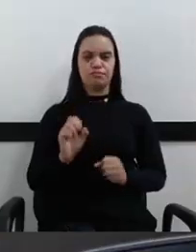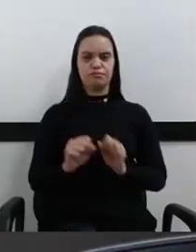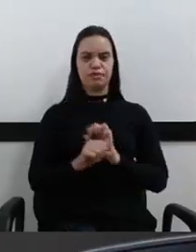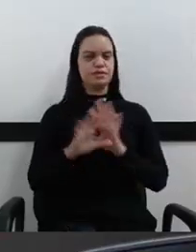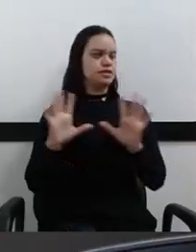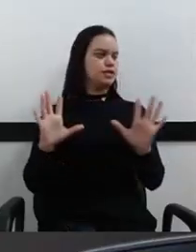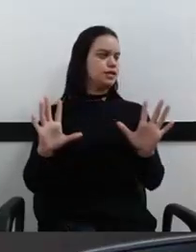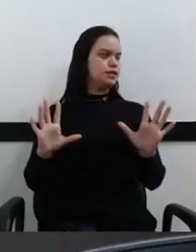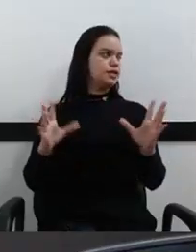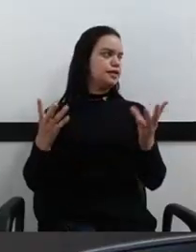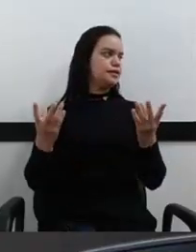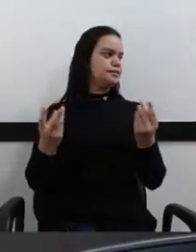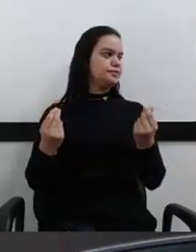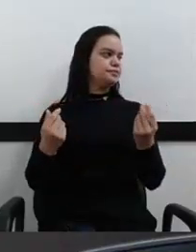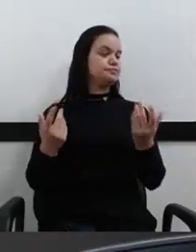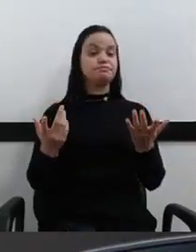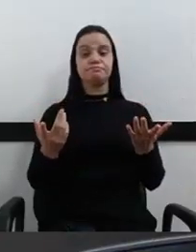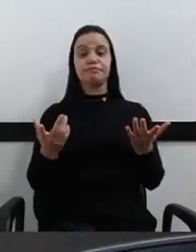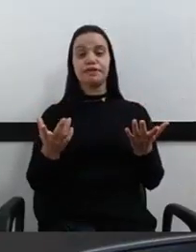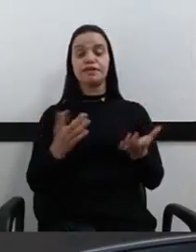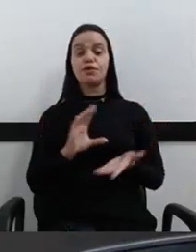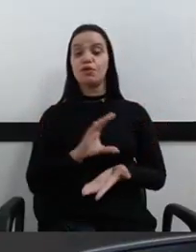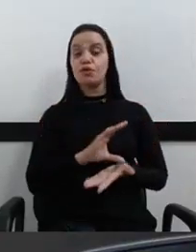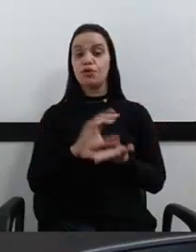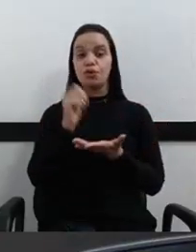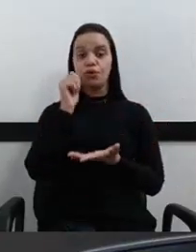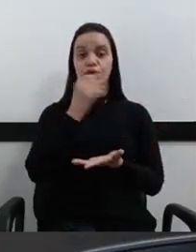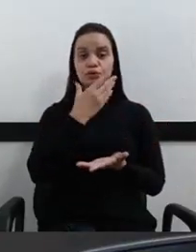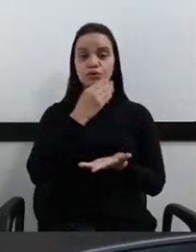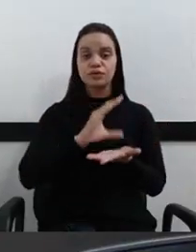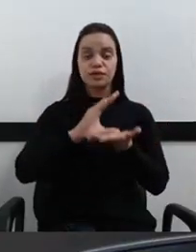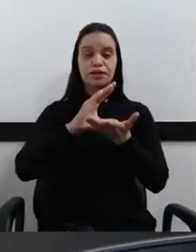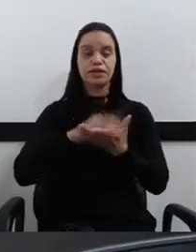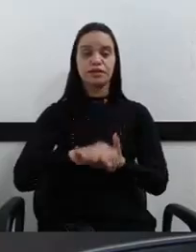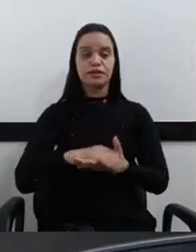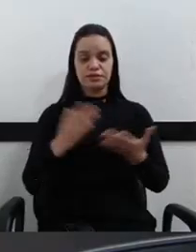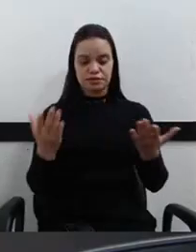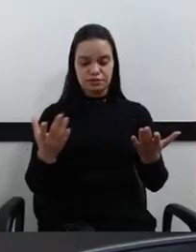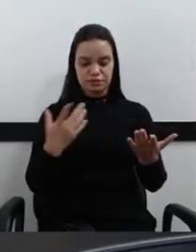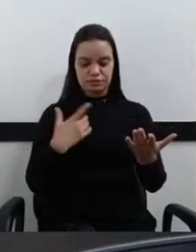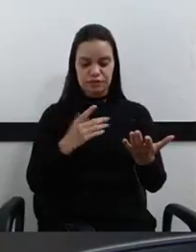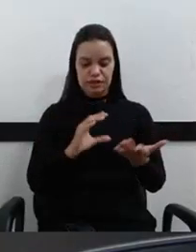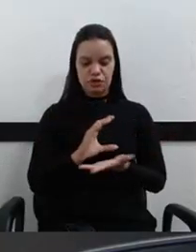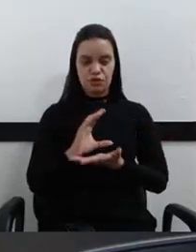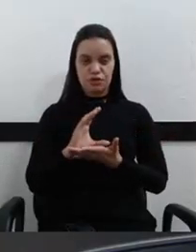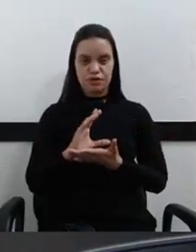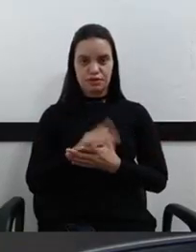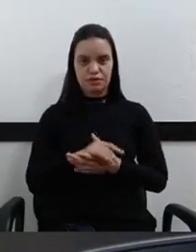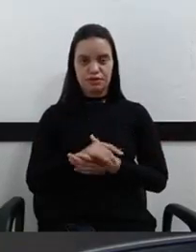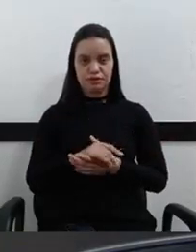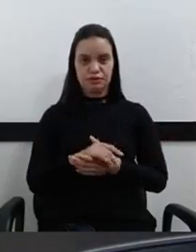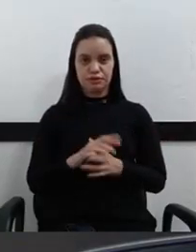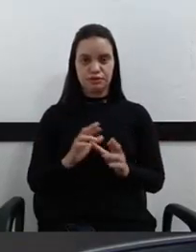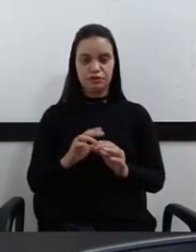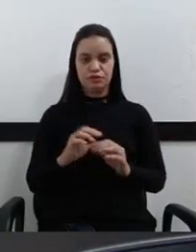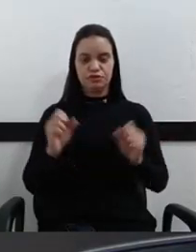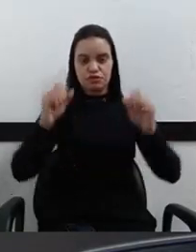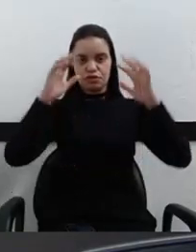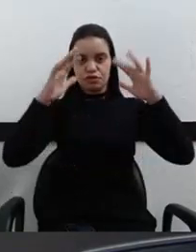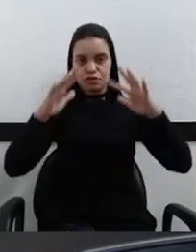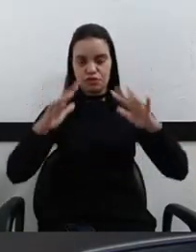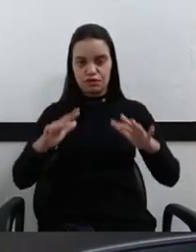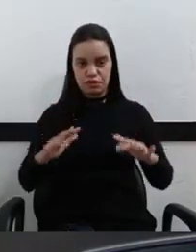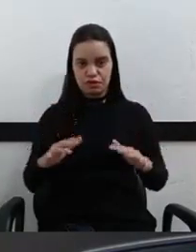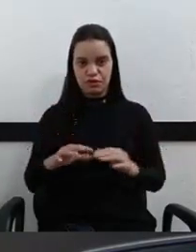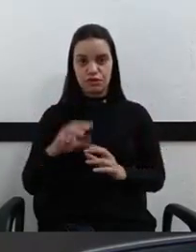ela. Senhoras conselheiras, senhores conselheiros, trata-se de requerimento oriundo da coordenação do Núcleo Especializado de Promoção e Defesa